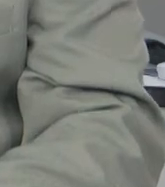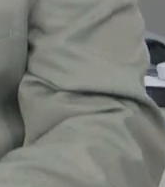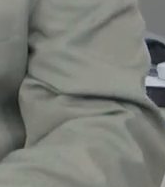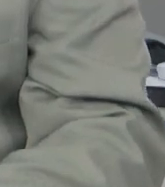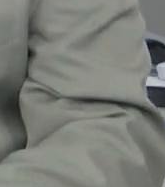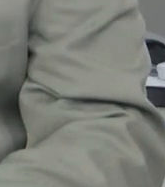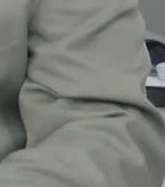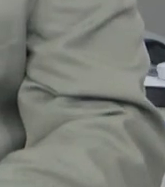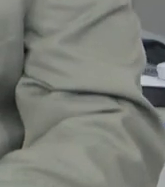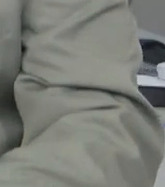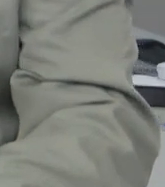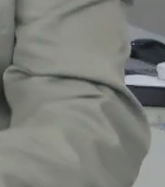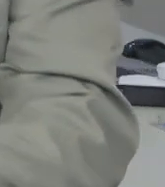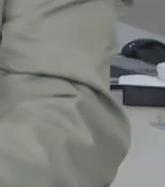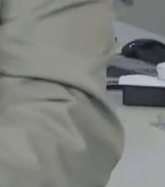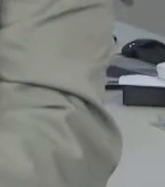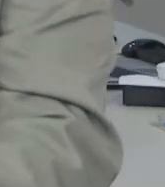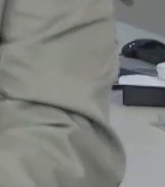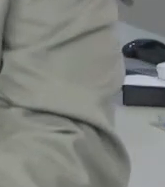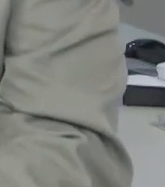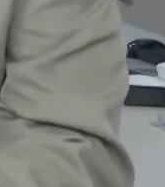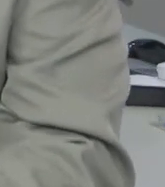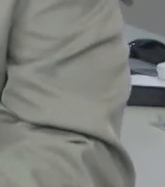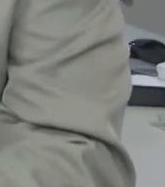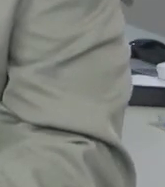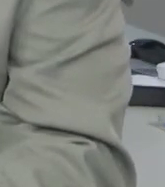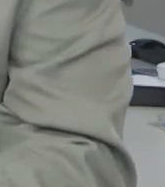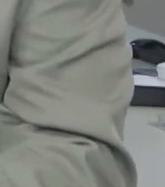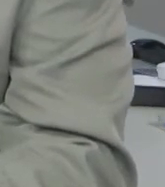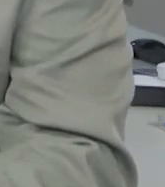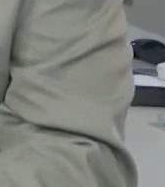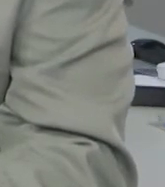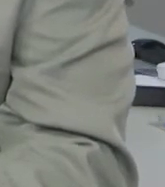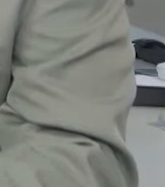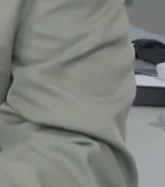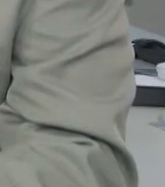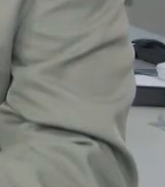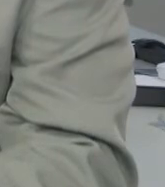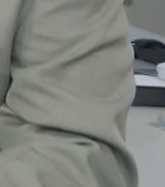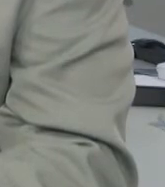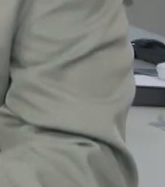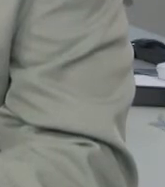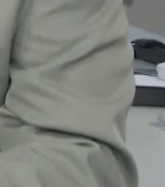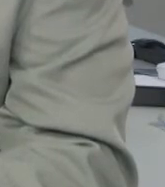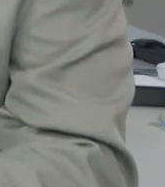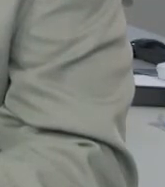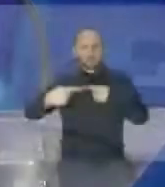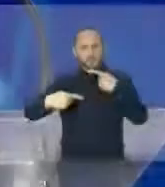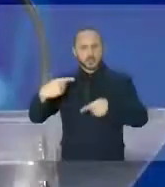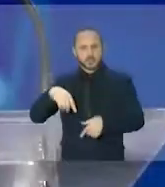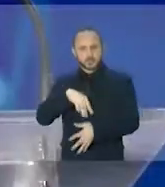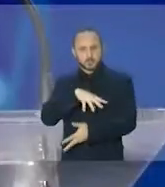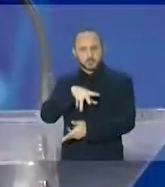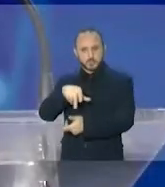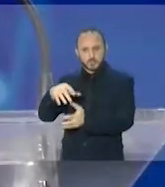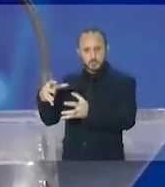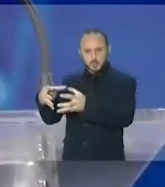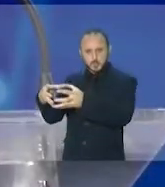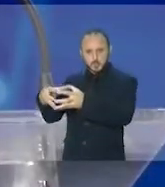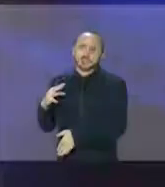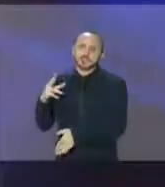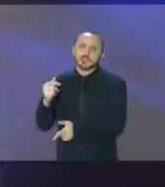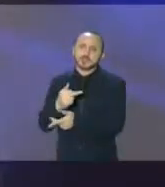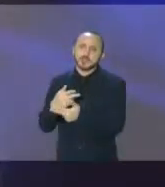A Band Curitiba deu ontem a largada da campanha de Curitiba com o primeiro debate com a presença dos 9 candidatos. Cerca de